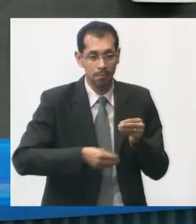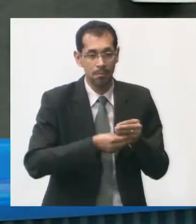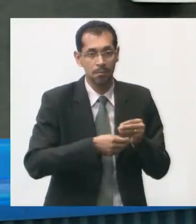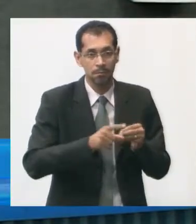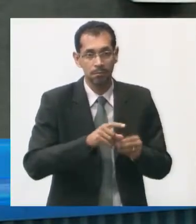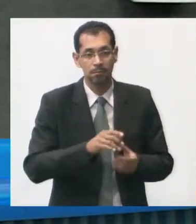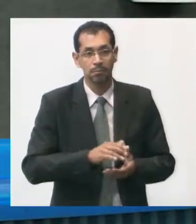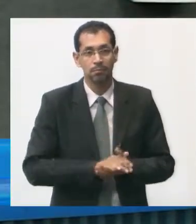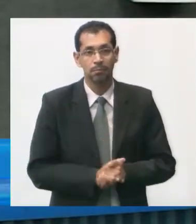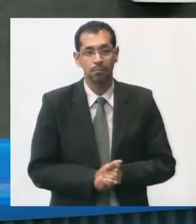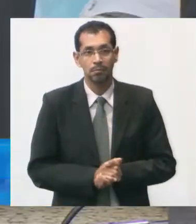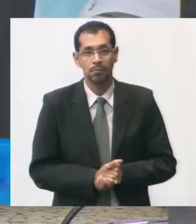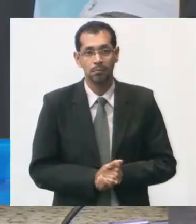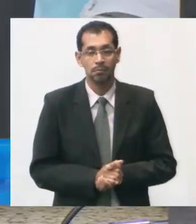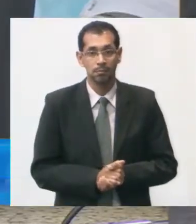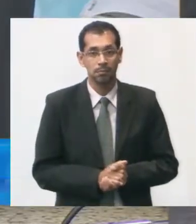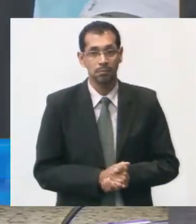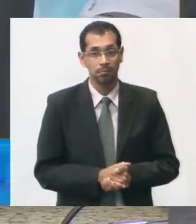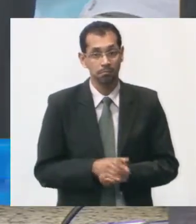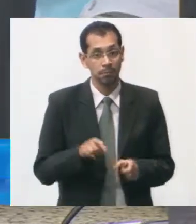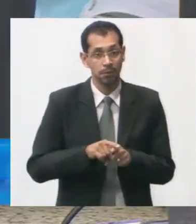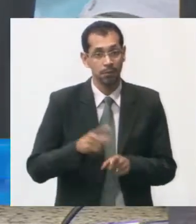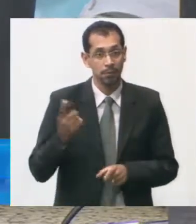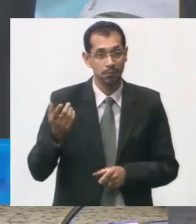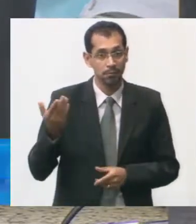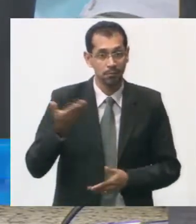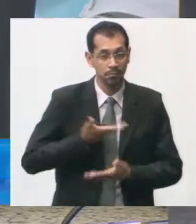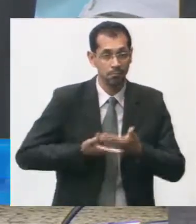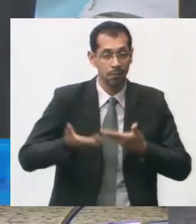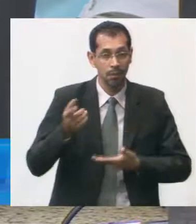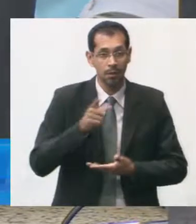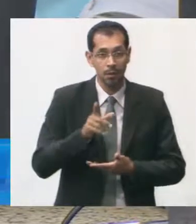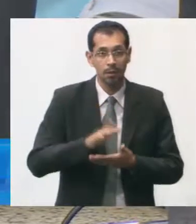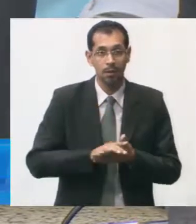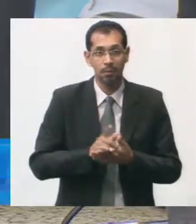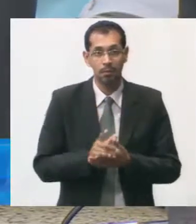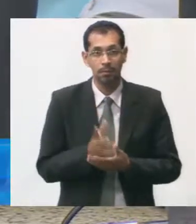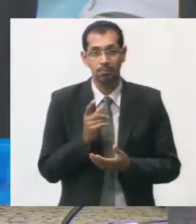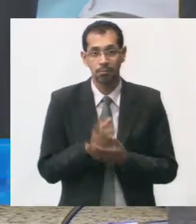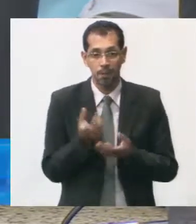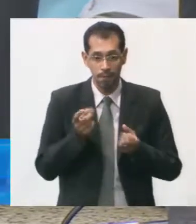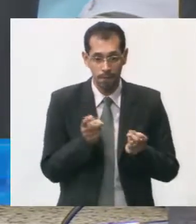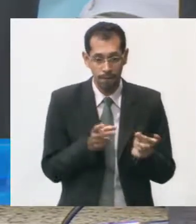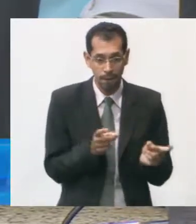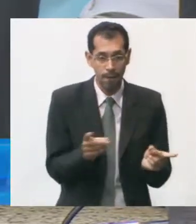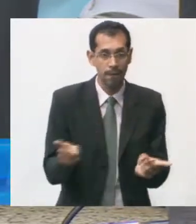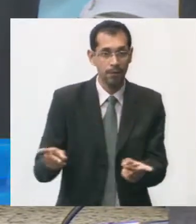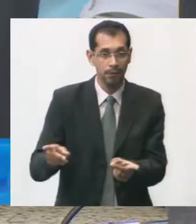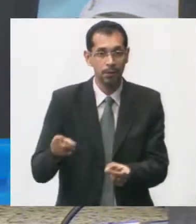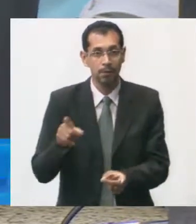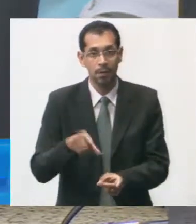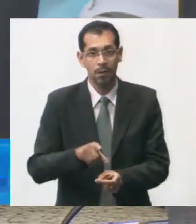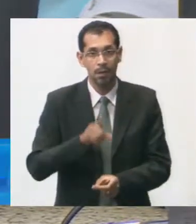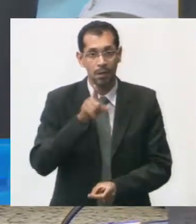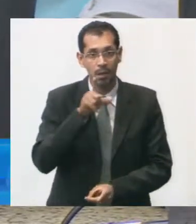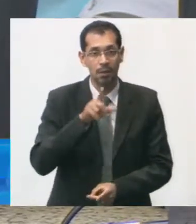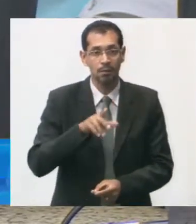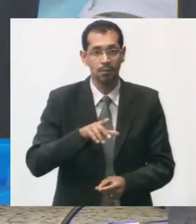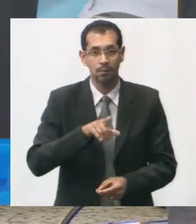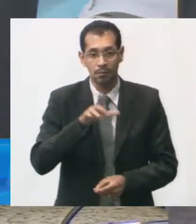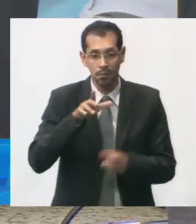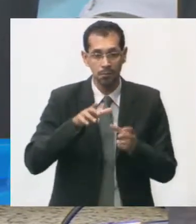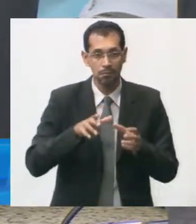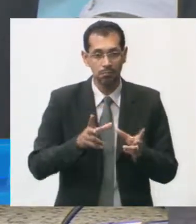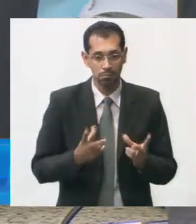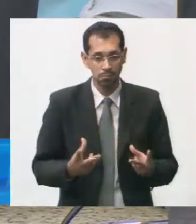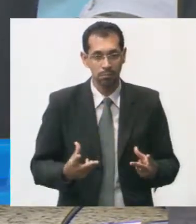vereador de Vitória. Eu também gostaria de fazer um liquida na região da Grande Santo Antônio, Grande São Pedro. E, Vossa Excelência, e se Vossa